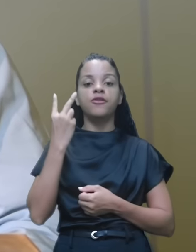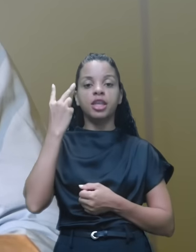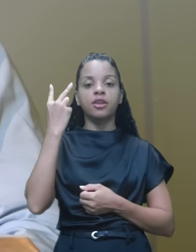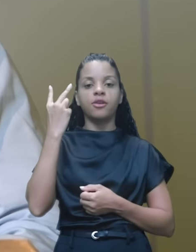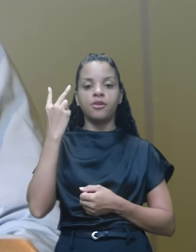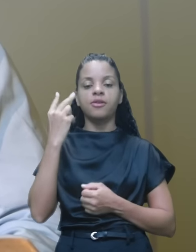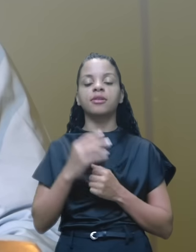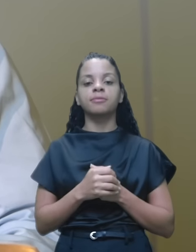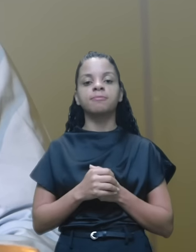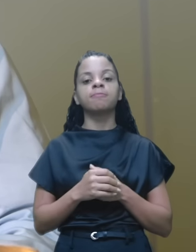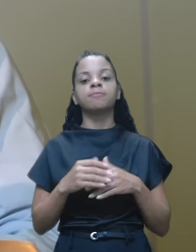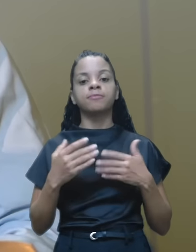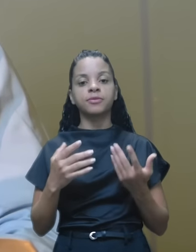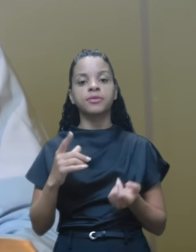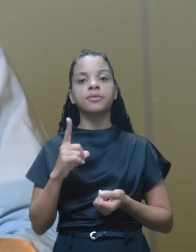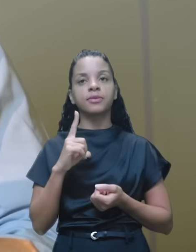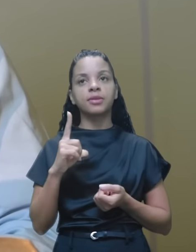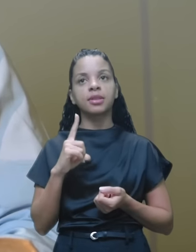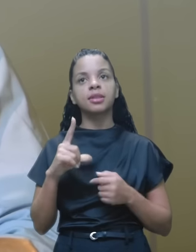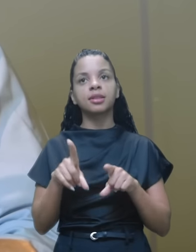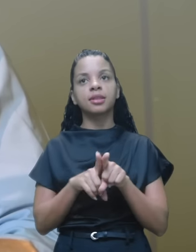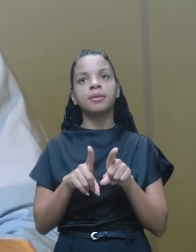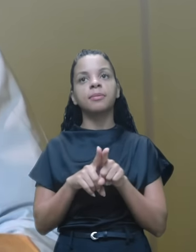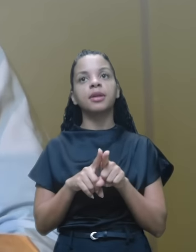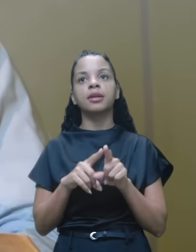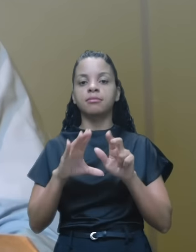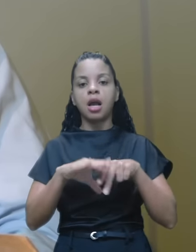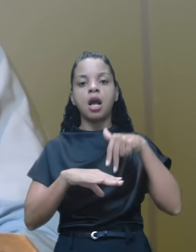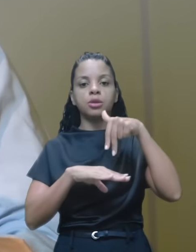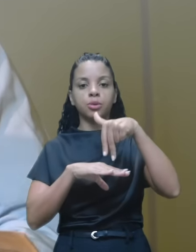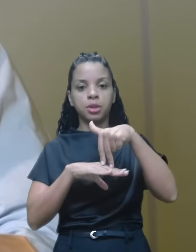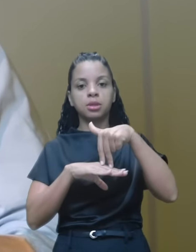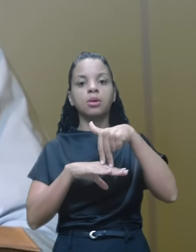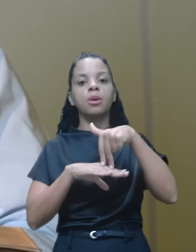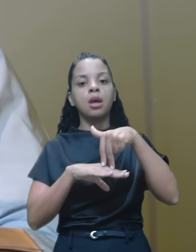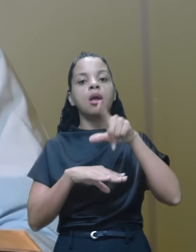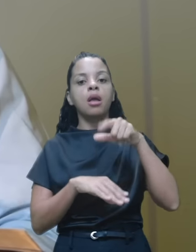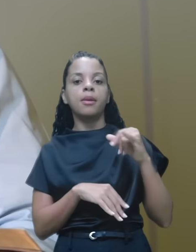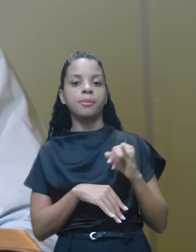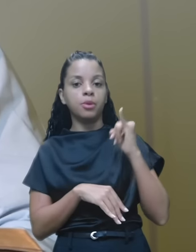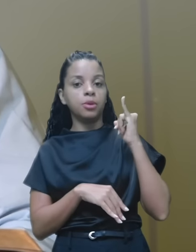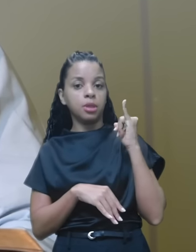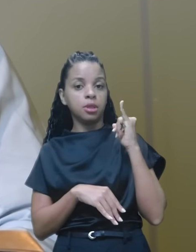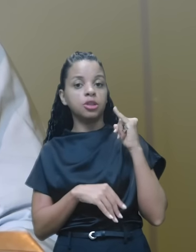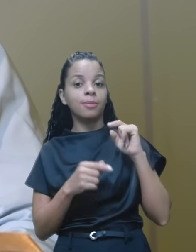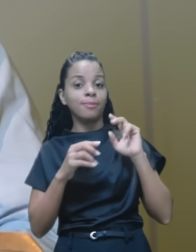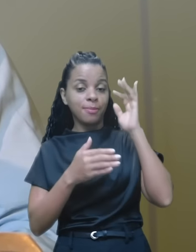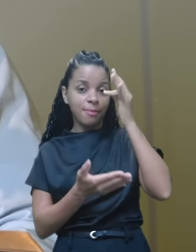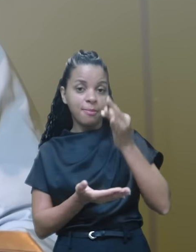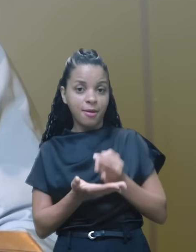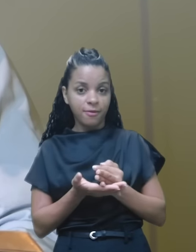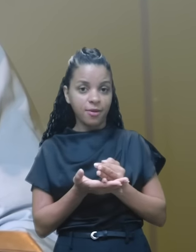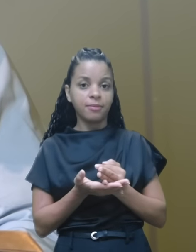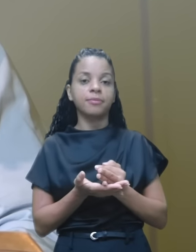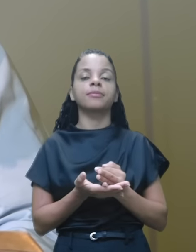completo, ele então tem mais um pedacinho que é justamente isso, a ressurreição, e é um pedaço extremamente importante.